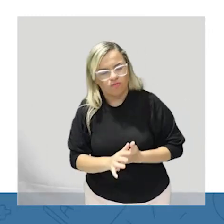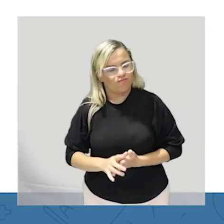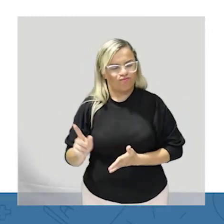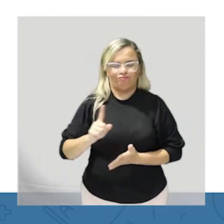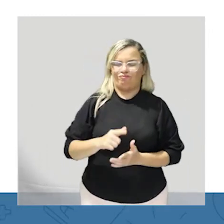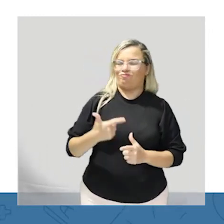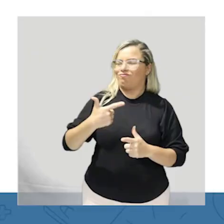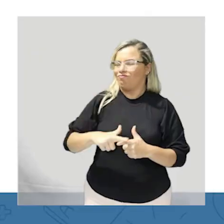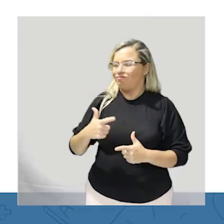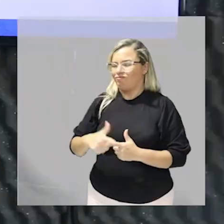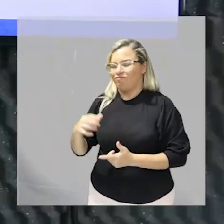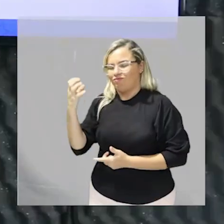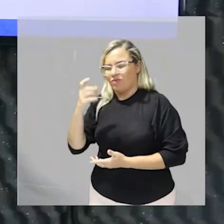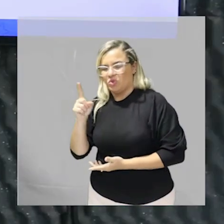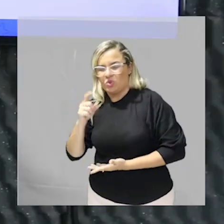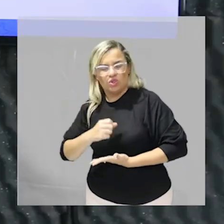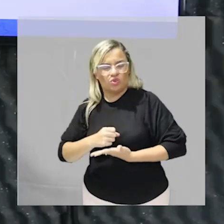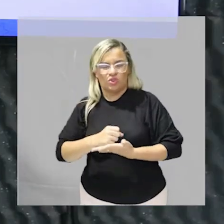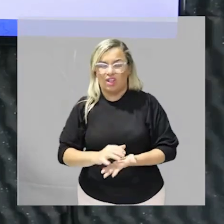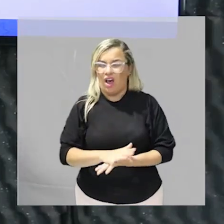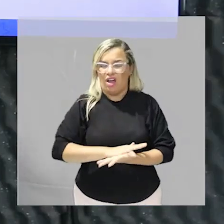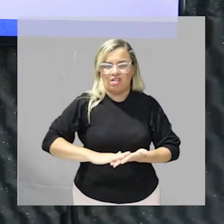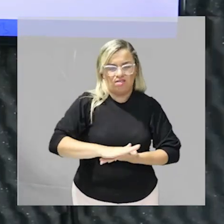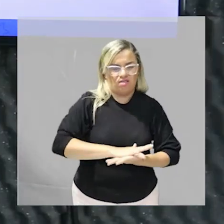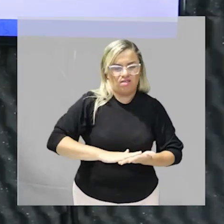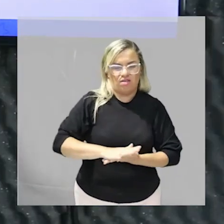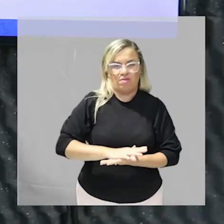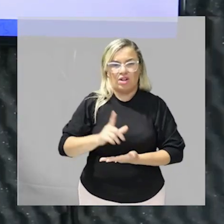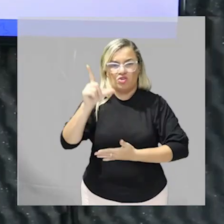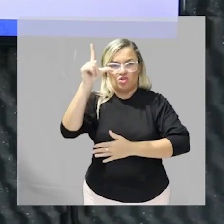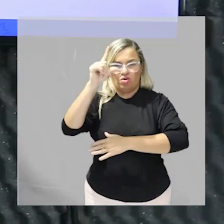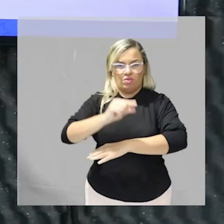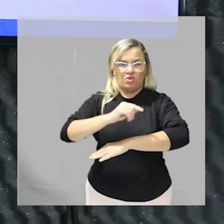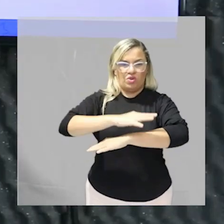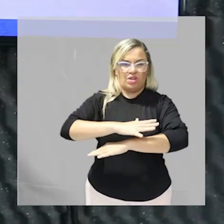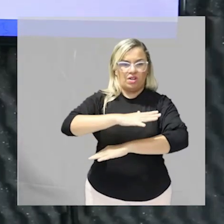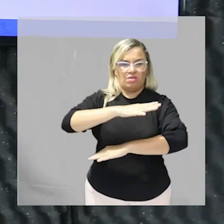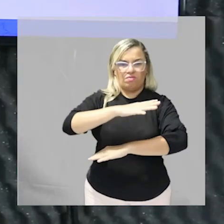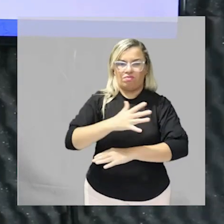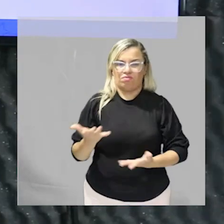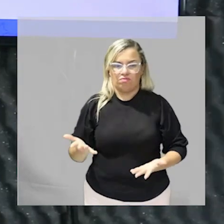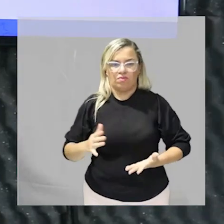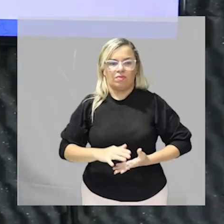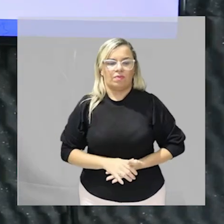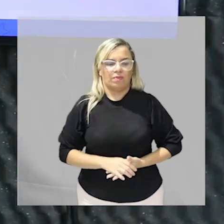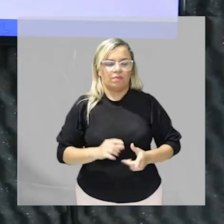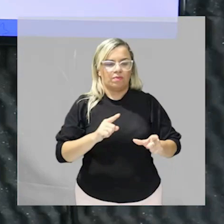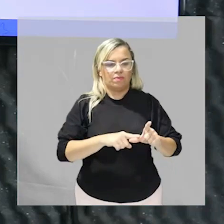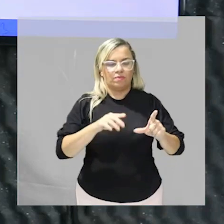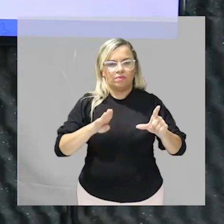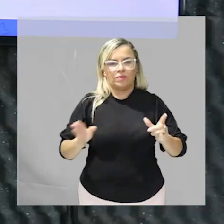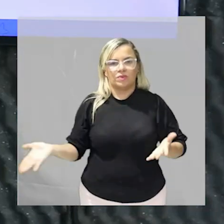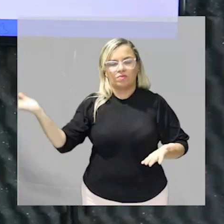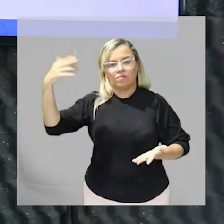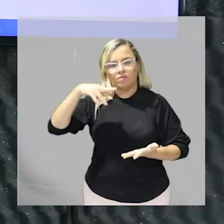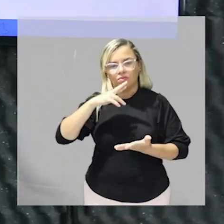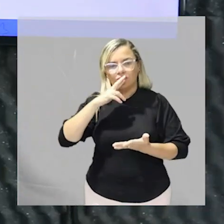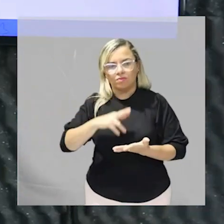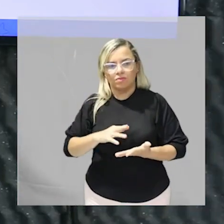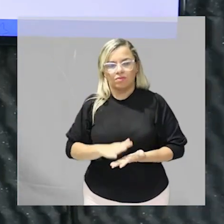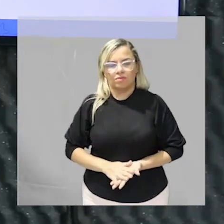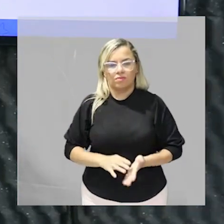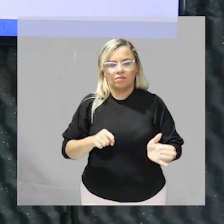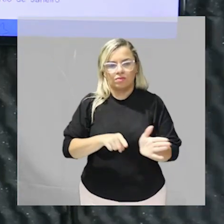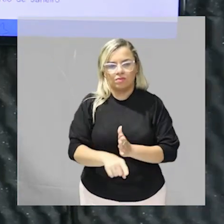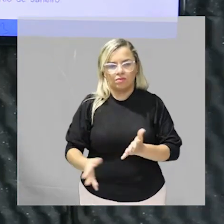vai ajudar em nada, tá certo? A diminuição de enchentes. Fácil, né, galera? Beleza. Bora responder mais uma. Dá